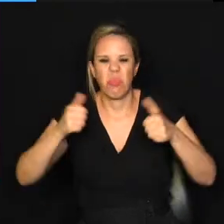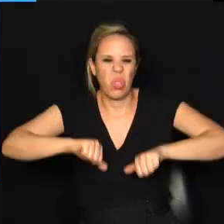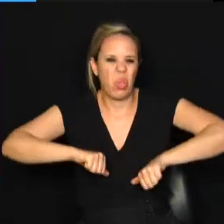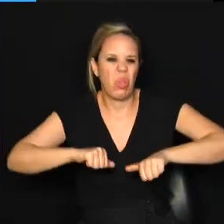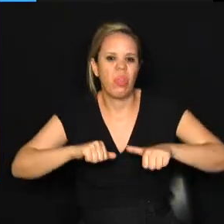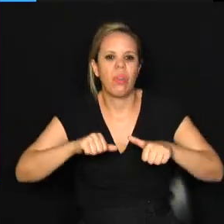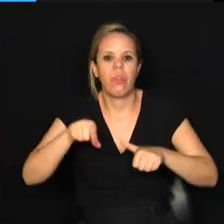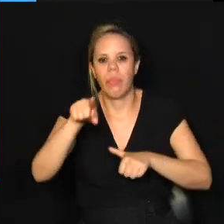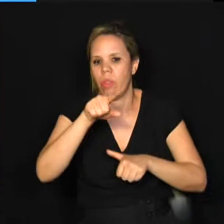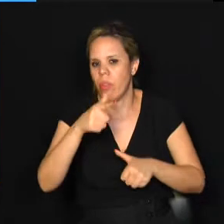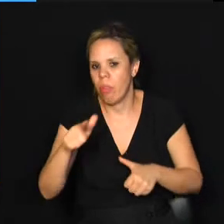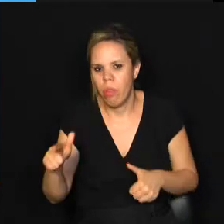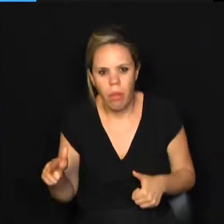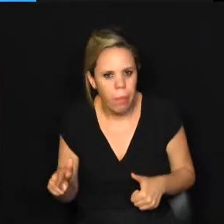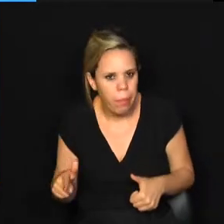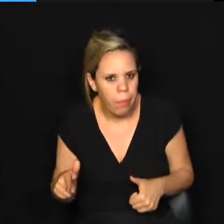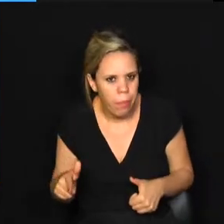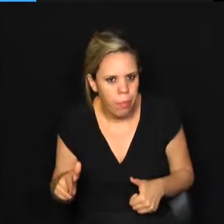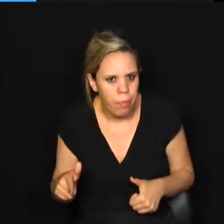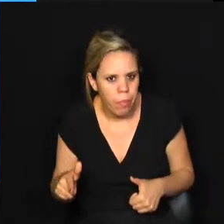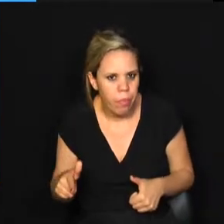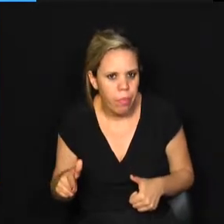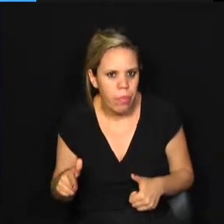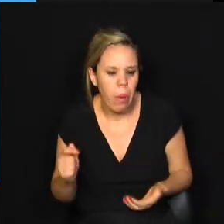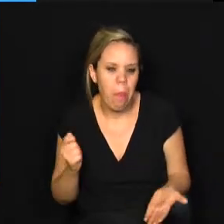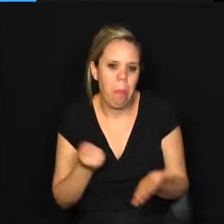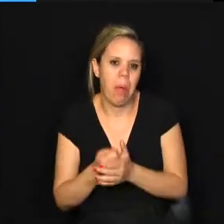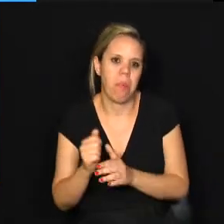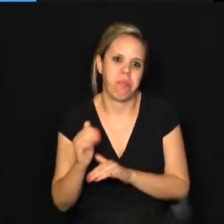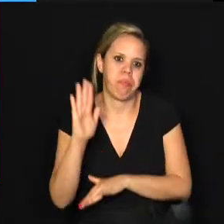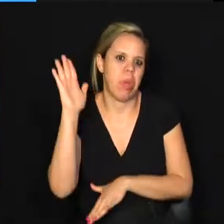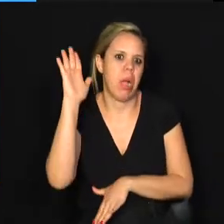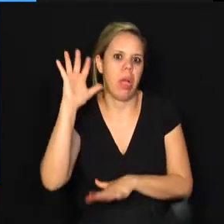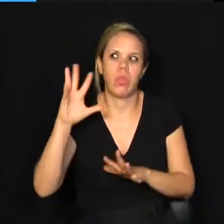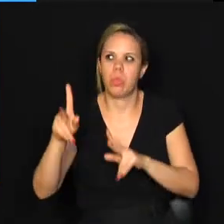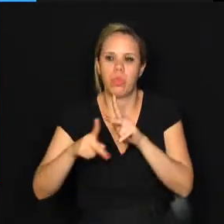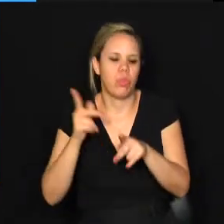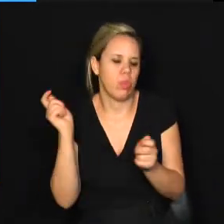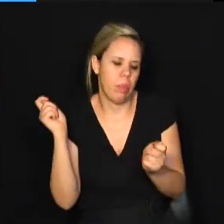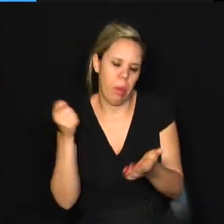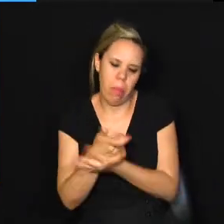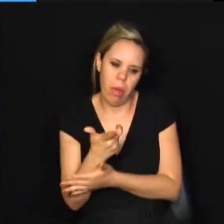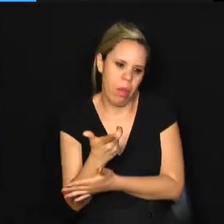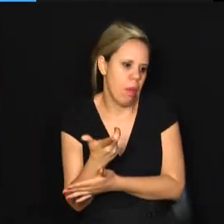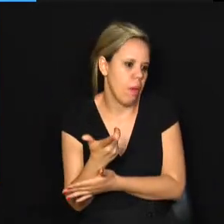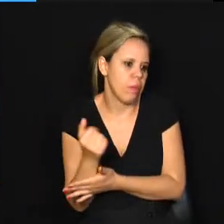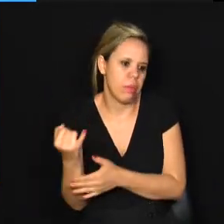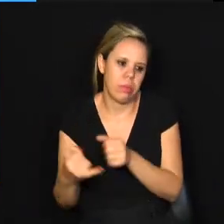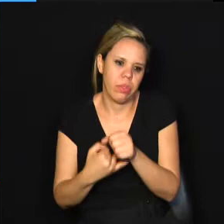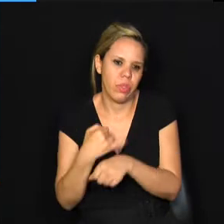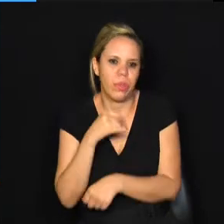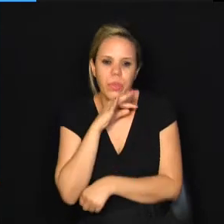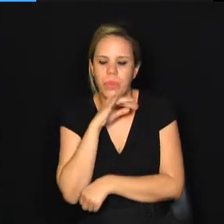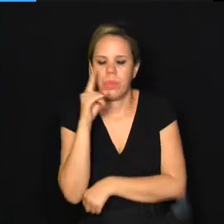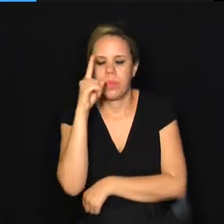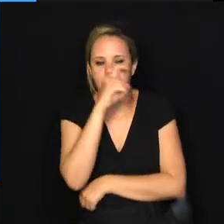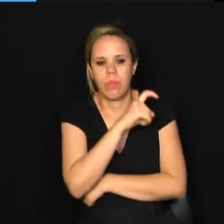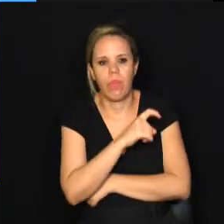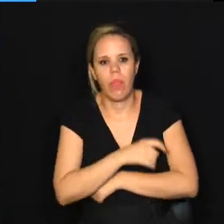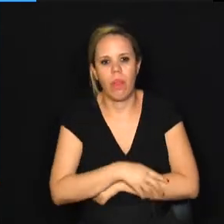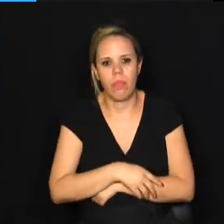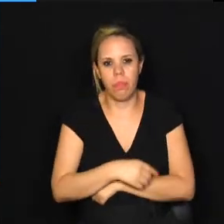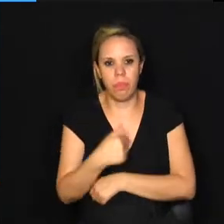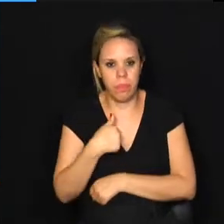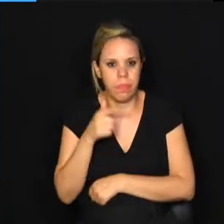se você não ter um alto pacote aí, que não é todo mundo que tem condições de ter, fica muito difícil. Eu